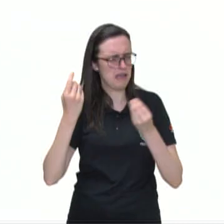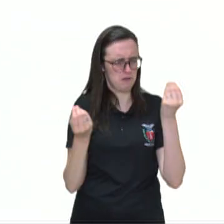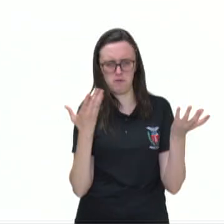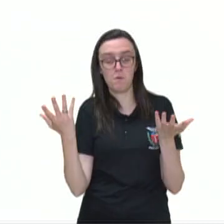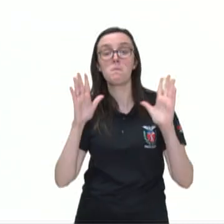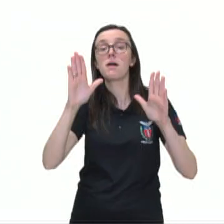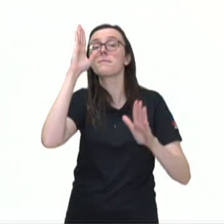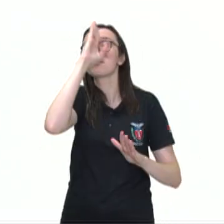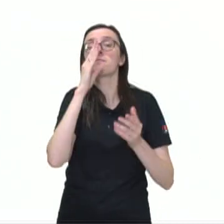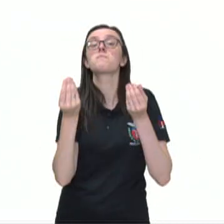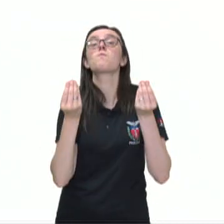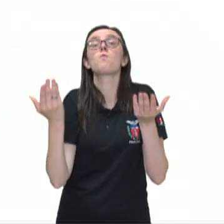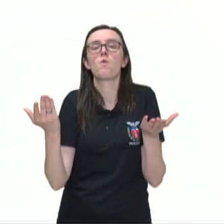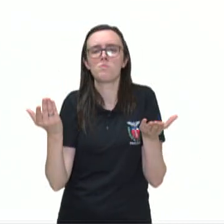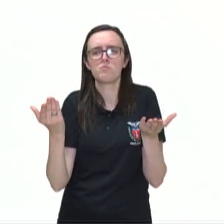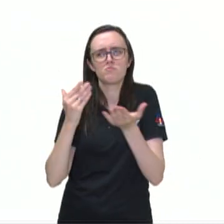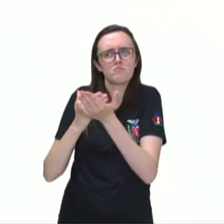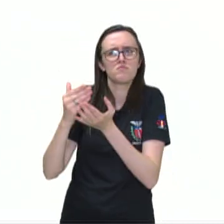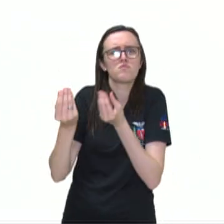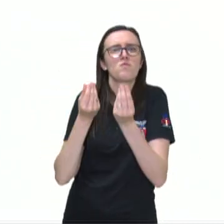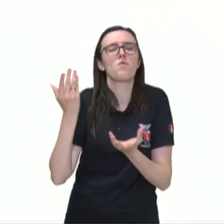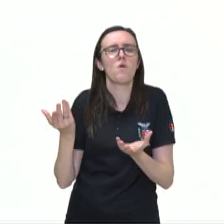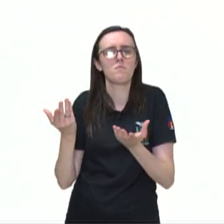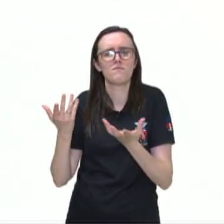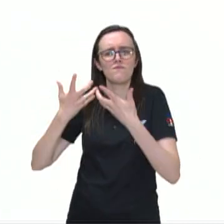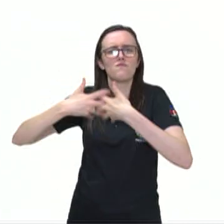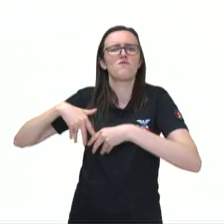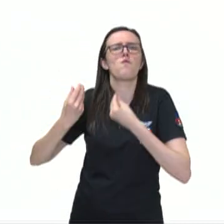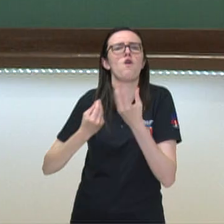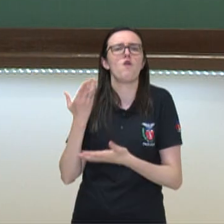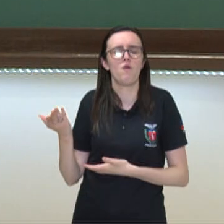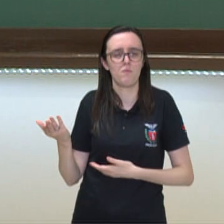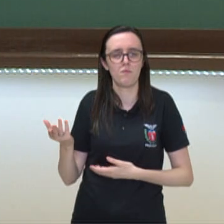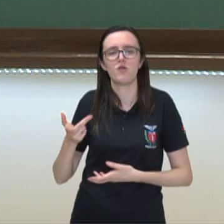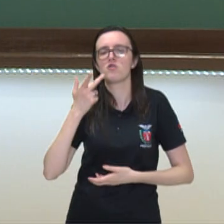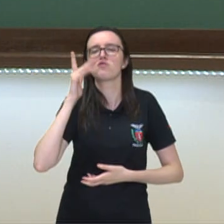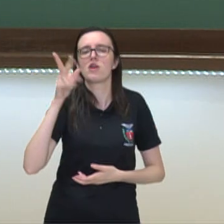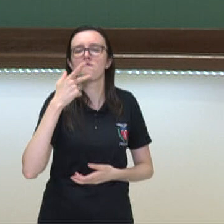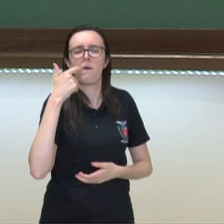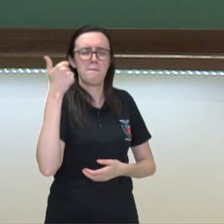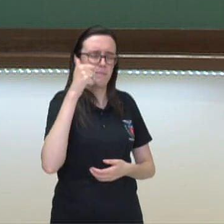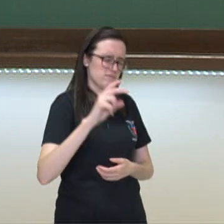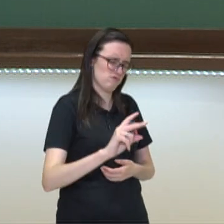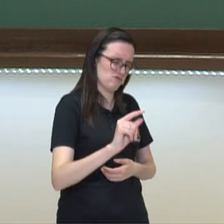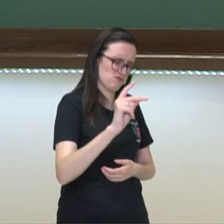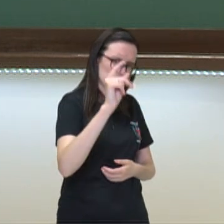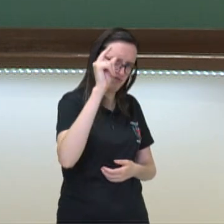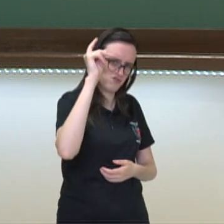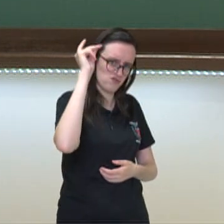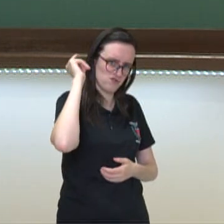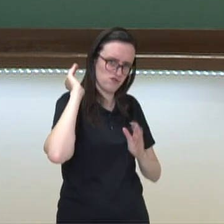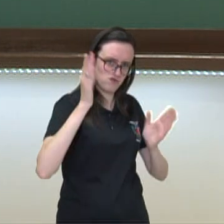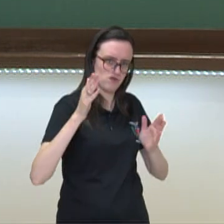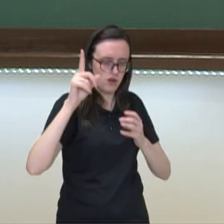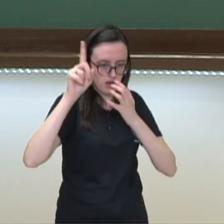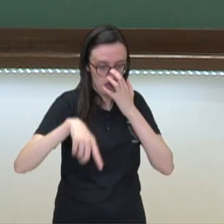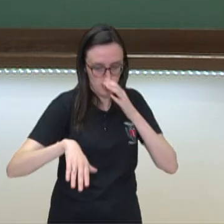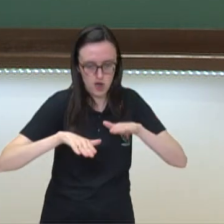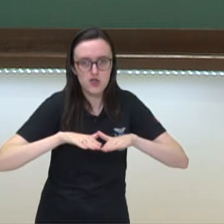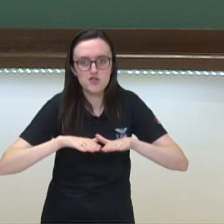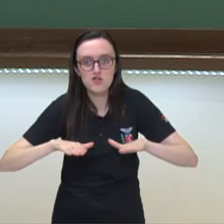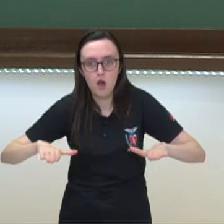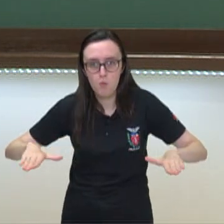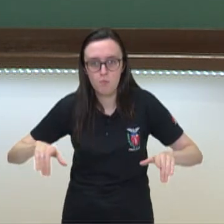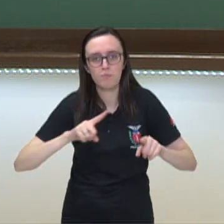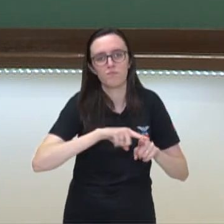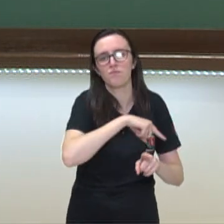no Brasil? Qual é a sua origem? Como ele funciona? Falamos do primeiro calendário antigo, feito no chão.